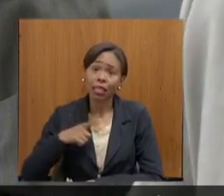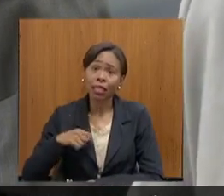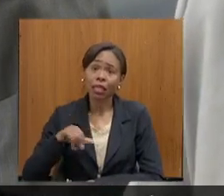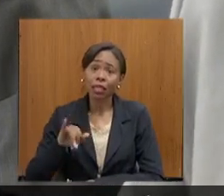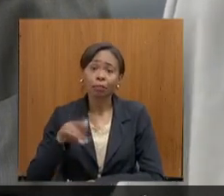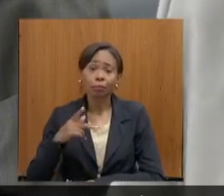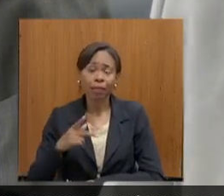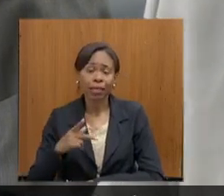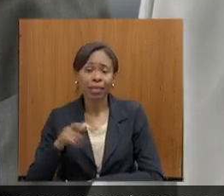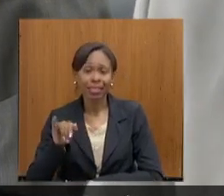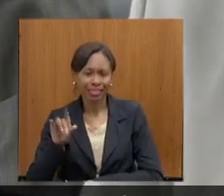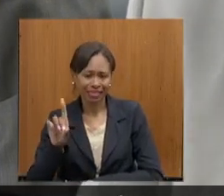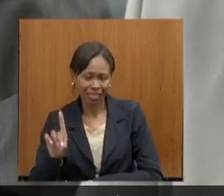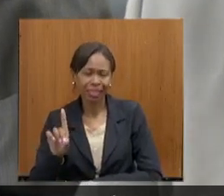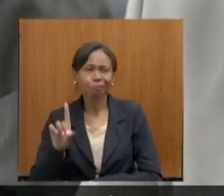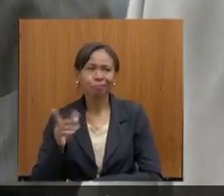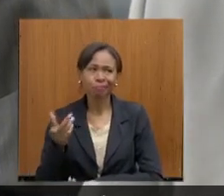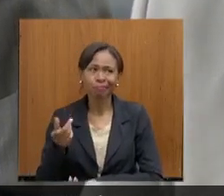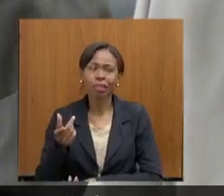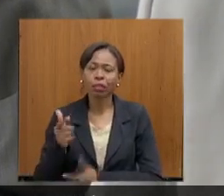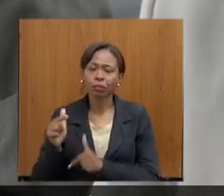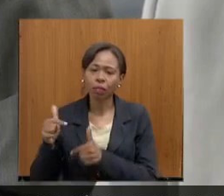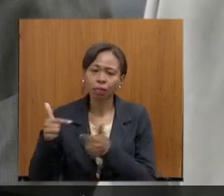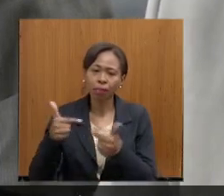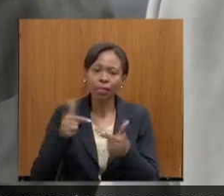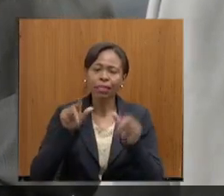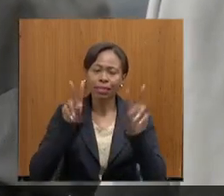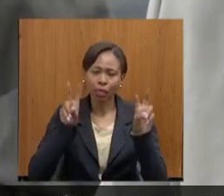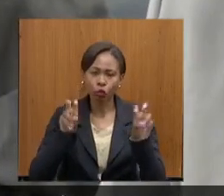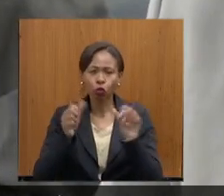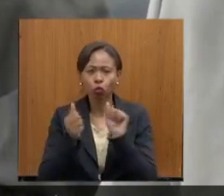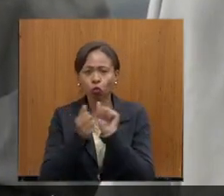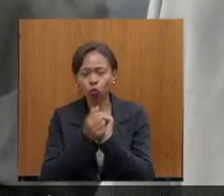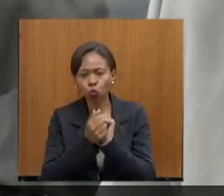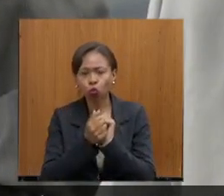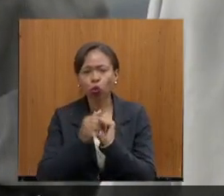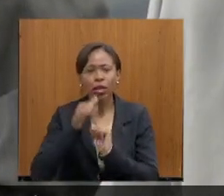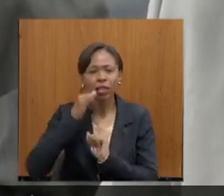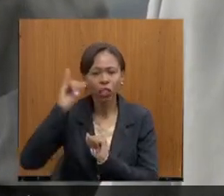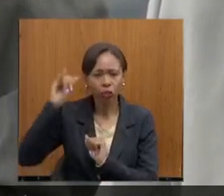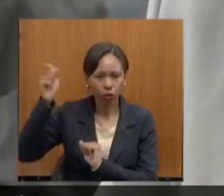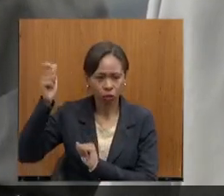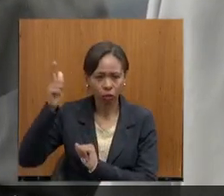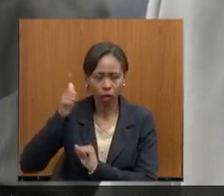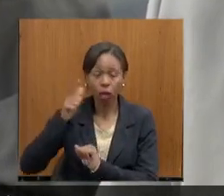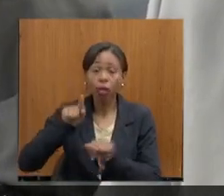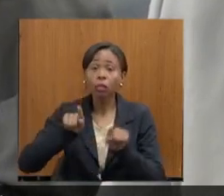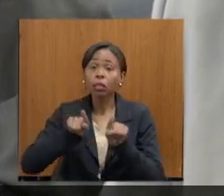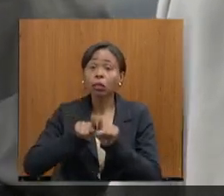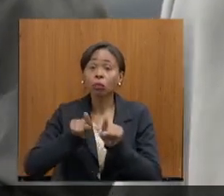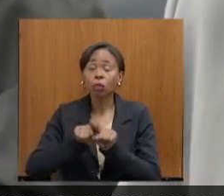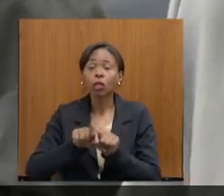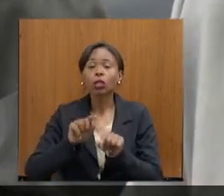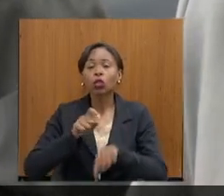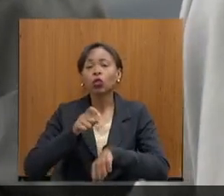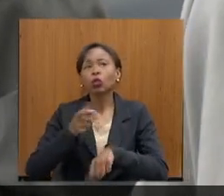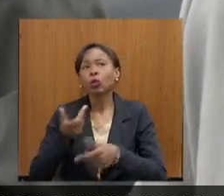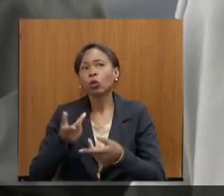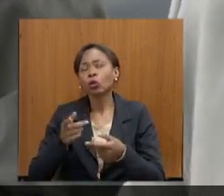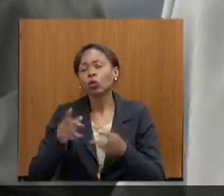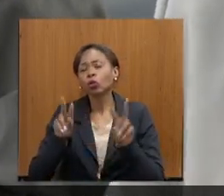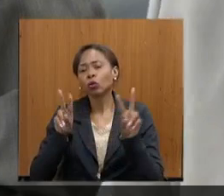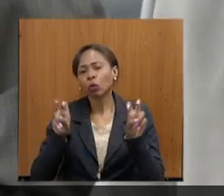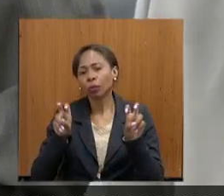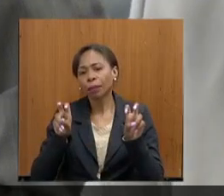esse assunto junto com energia solar os poços artesianos e por fim é sobre a prorrogação das usinas